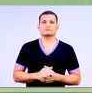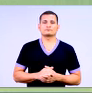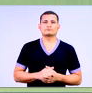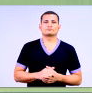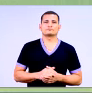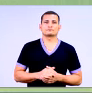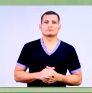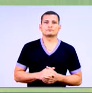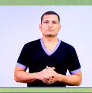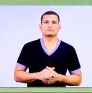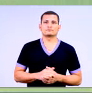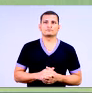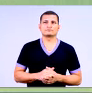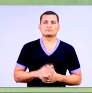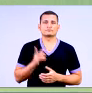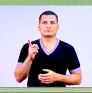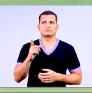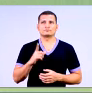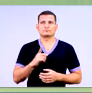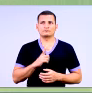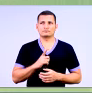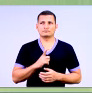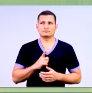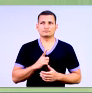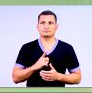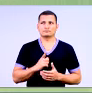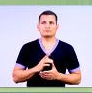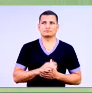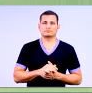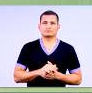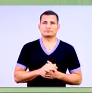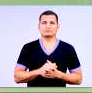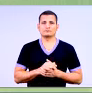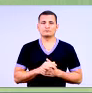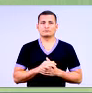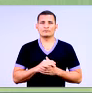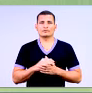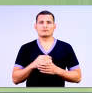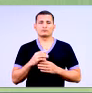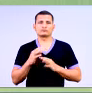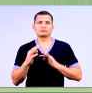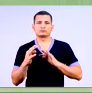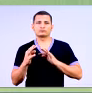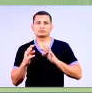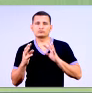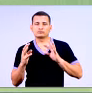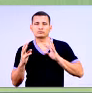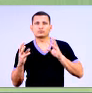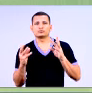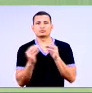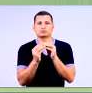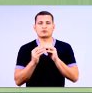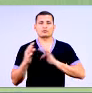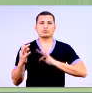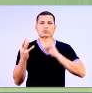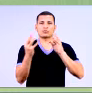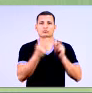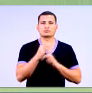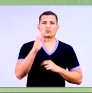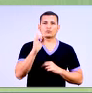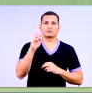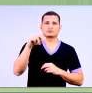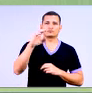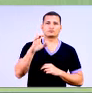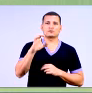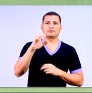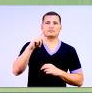faz um congraçamento entre todas as concepções. Porque, se vocês perceberem, quando nós falamos da